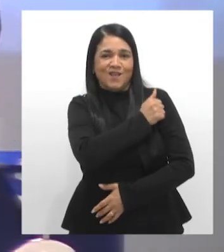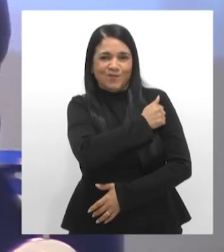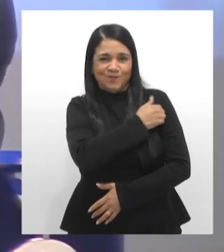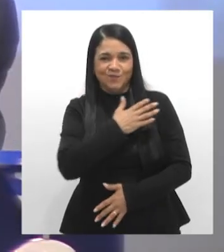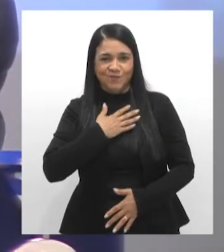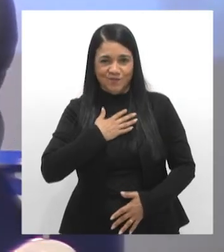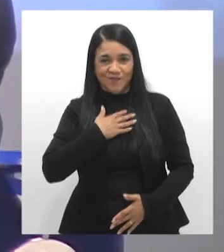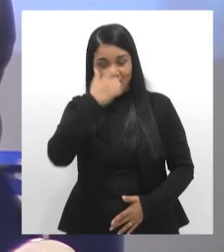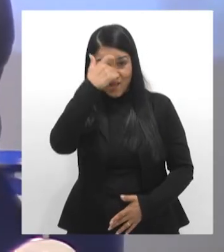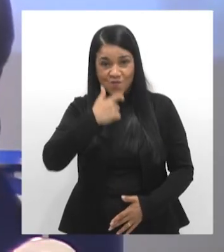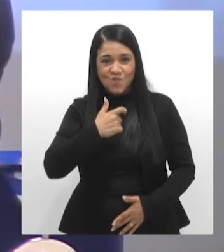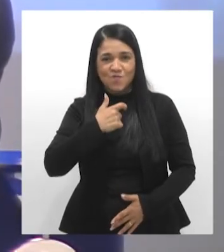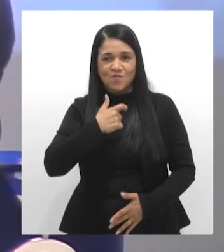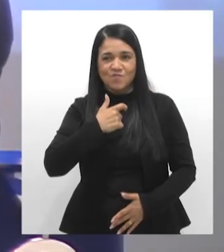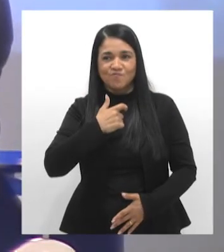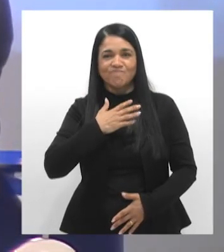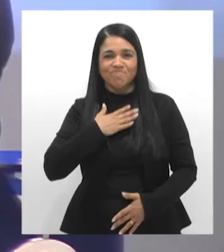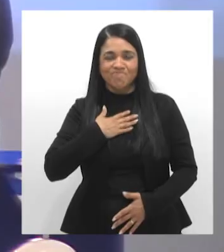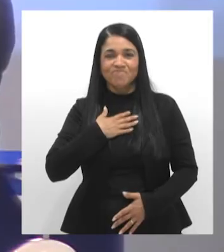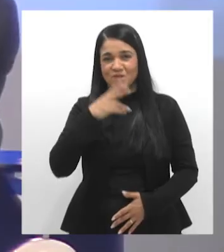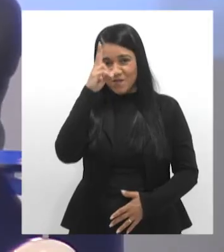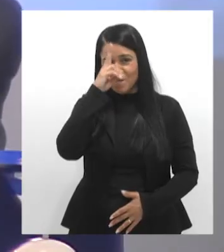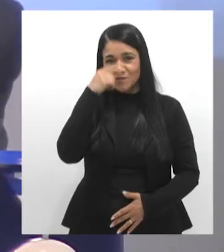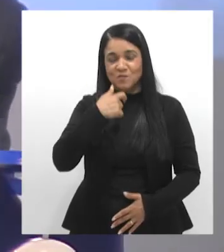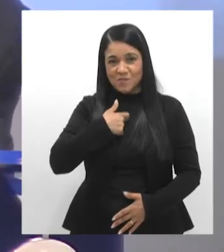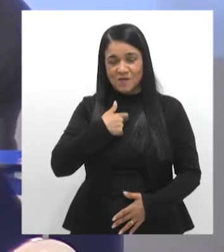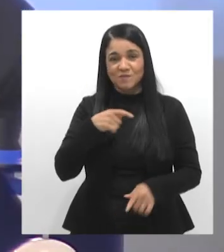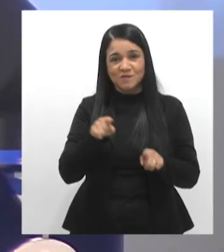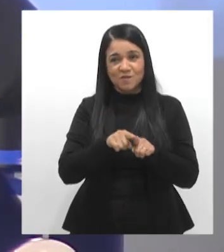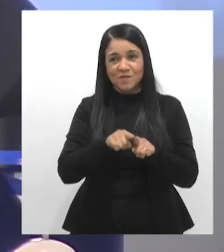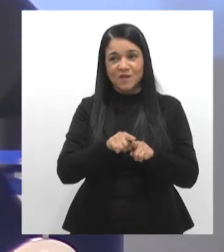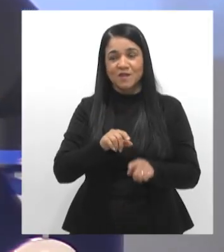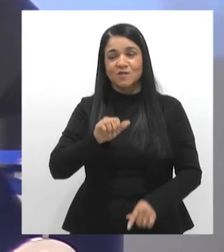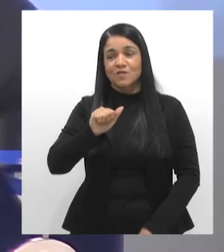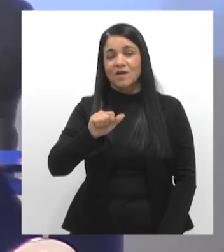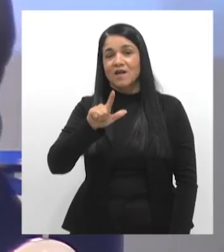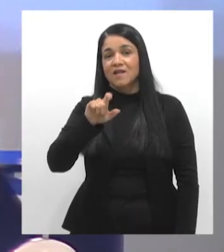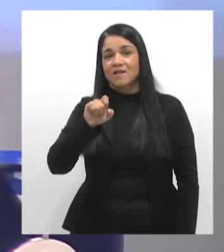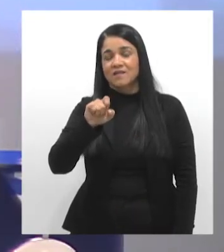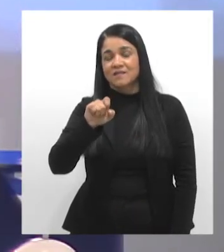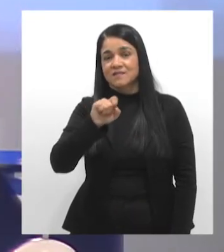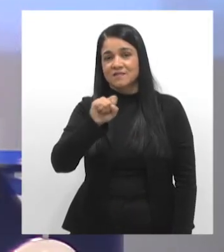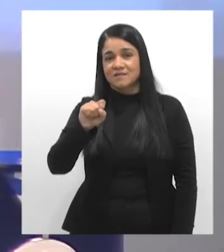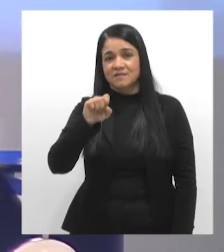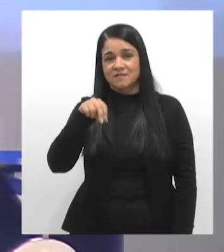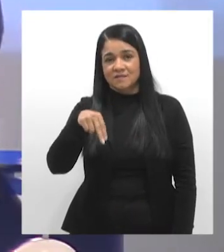lembro de mim mesmo e do Alessandro Calazans.